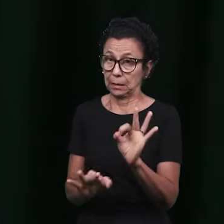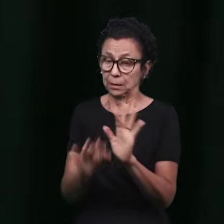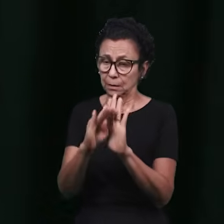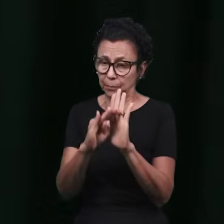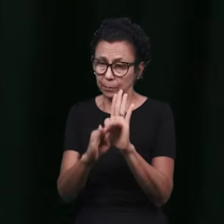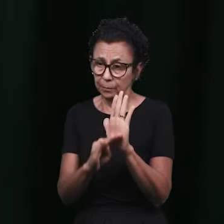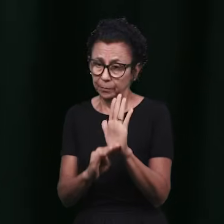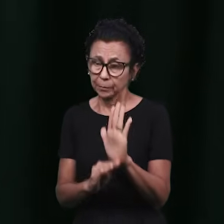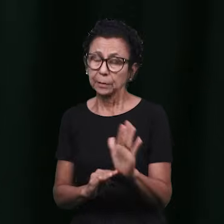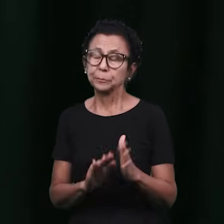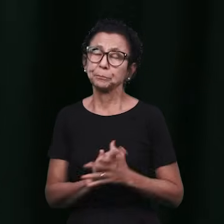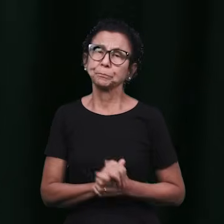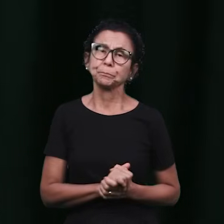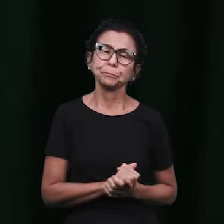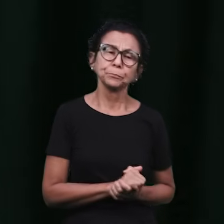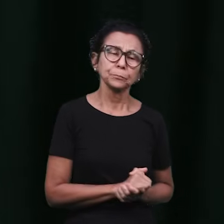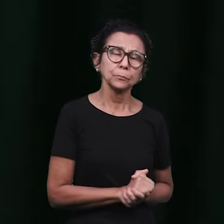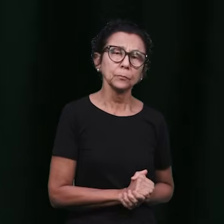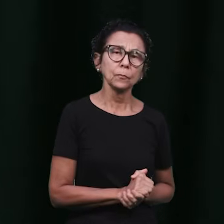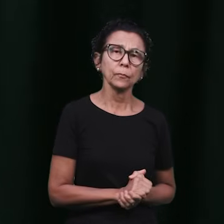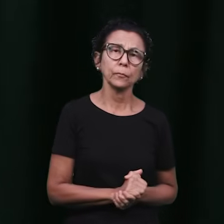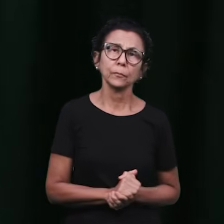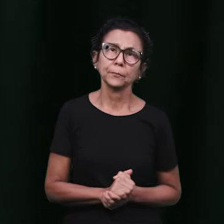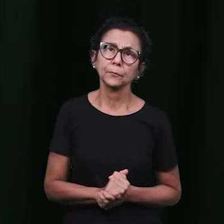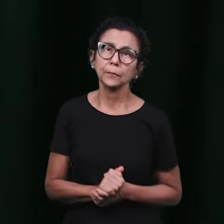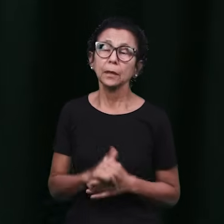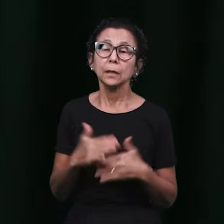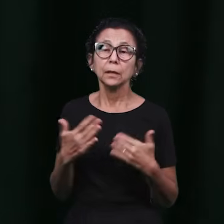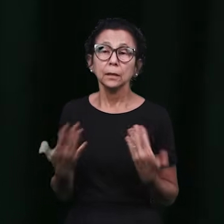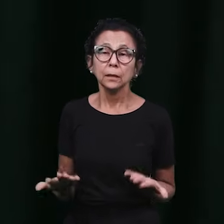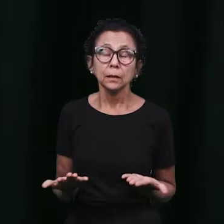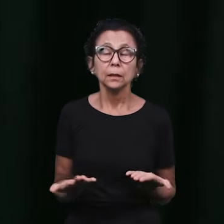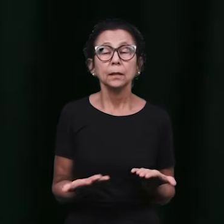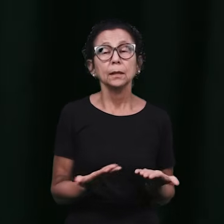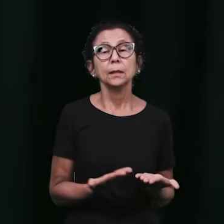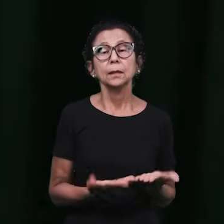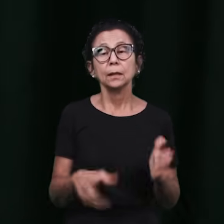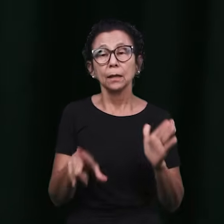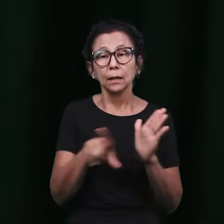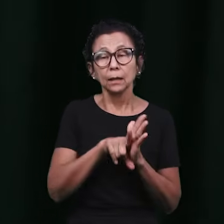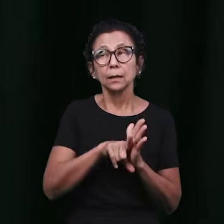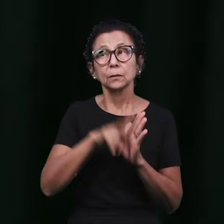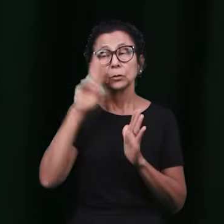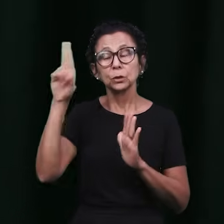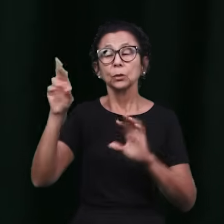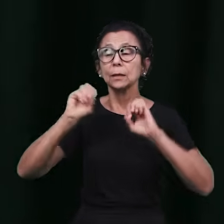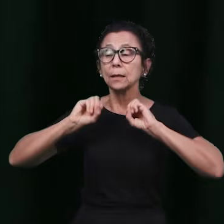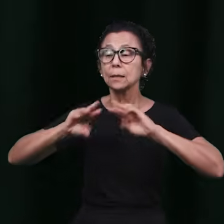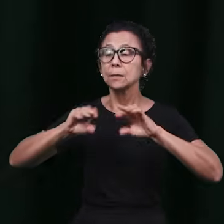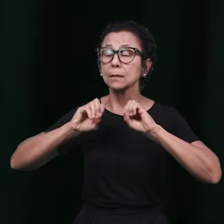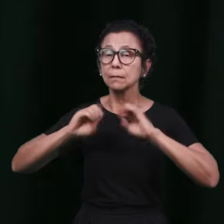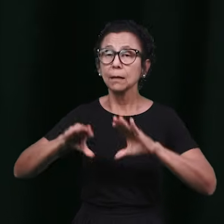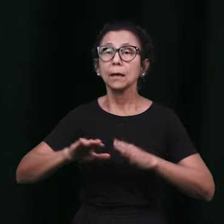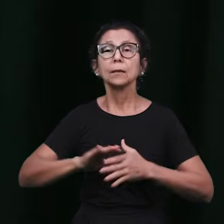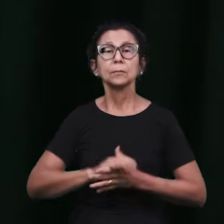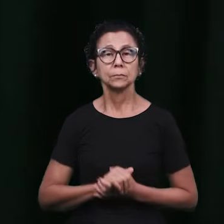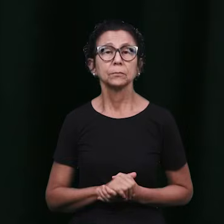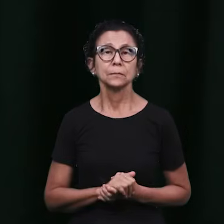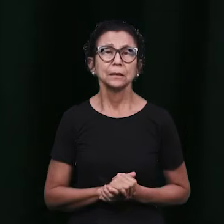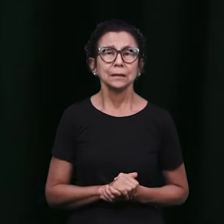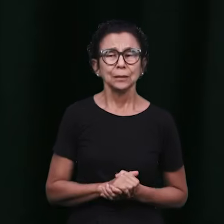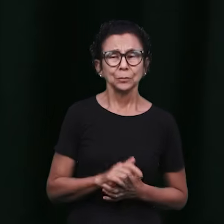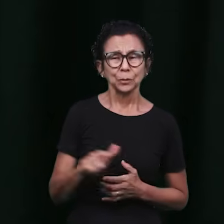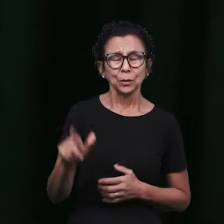uma das primeiras coisas que ele fez foi exatamente ensinar o povo a lei do Senhor, porque aquilo ali já estava